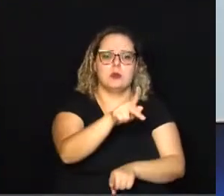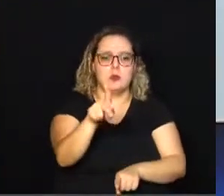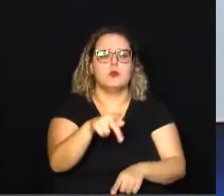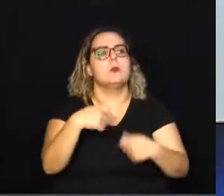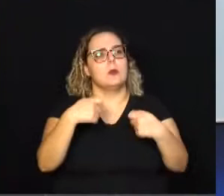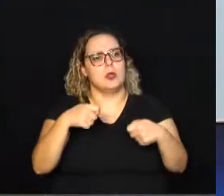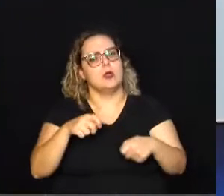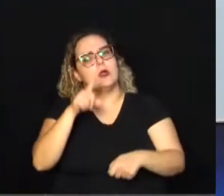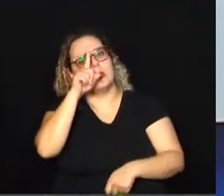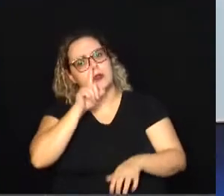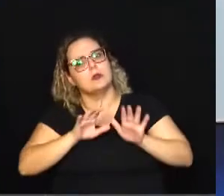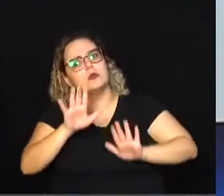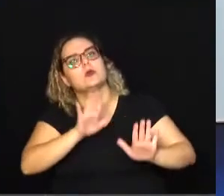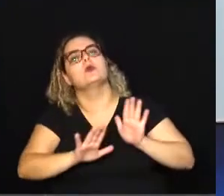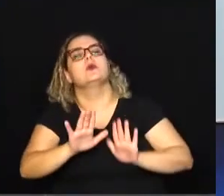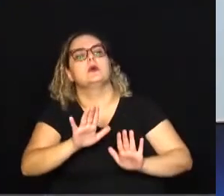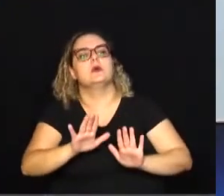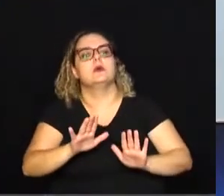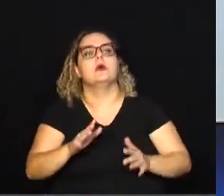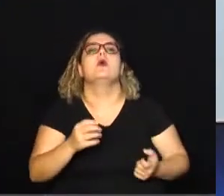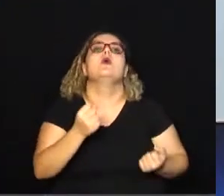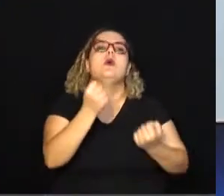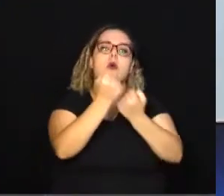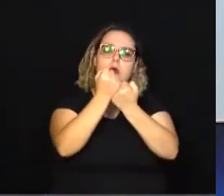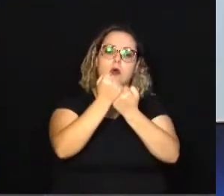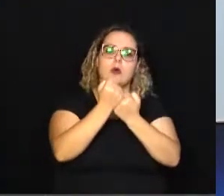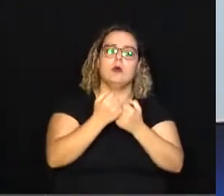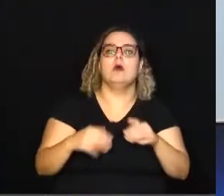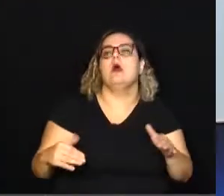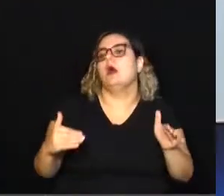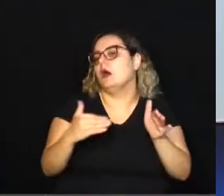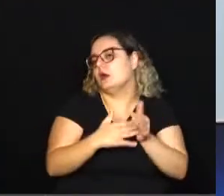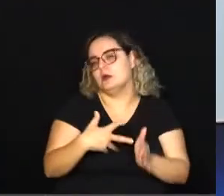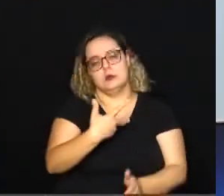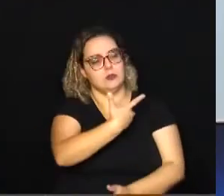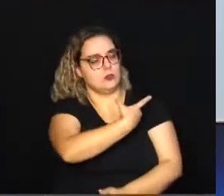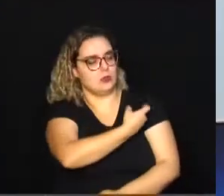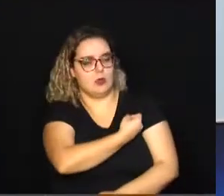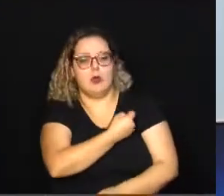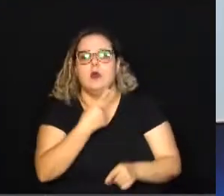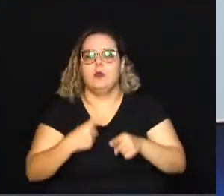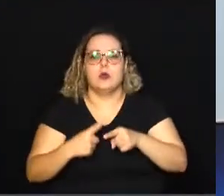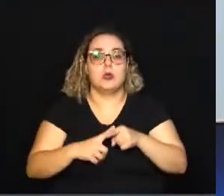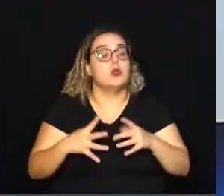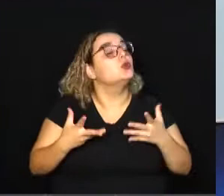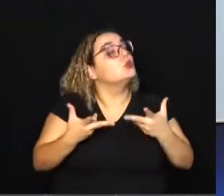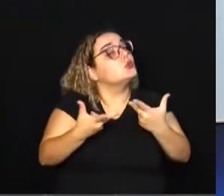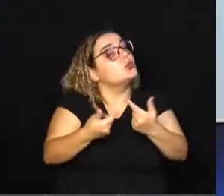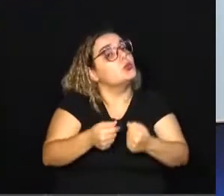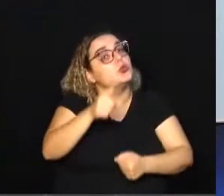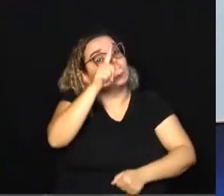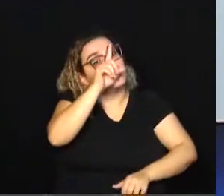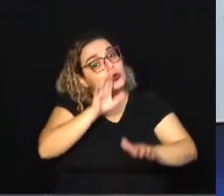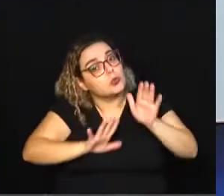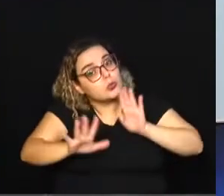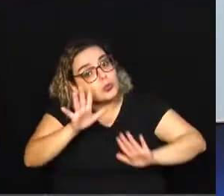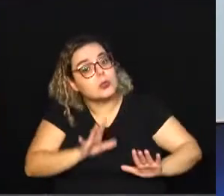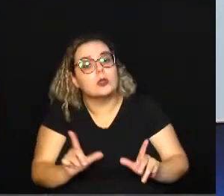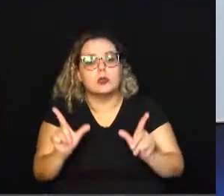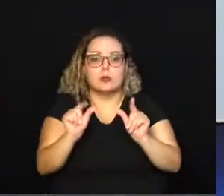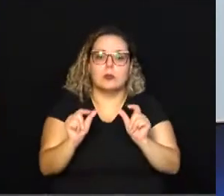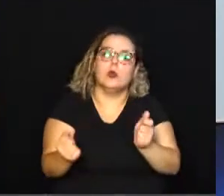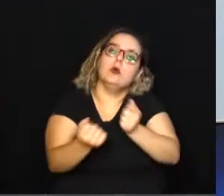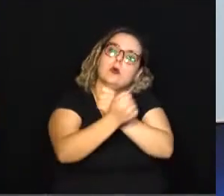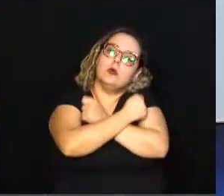for necessário, enquanto não chegar estas vacinas, porque todo cuidado é pouco. Manda um abraço ao